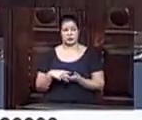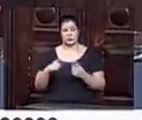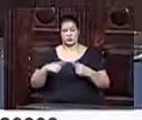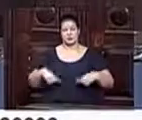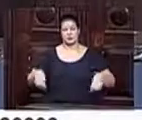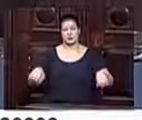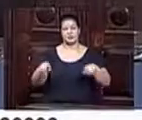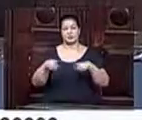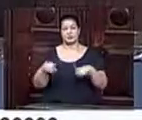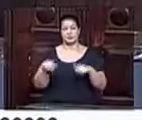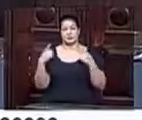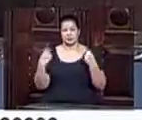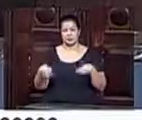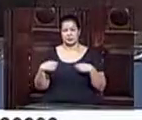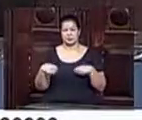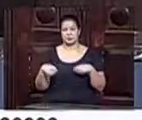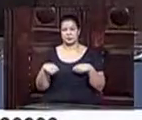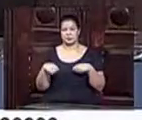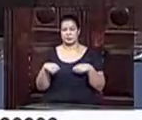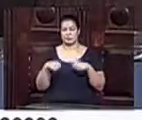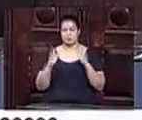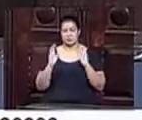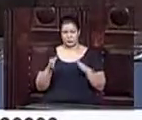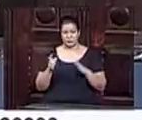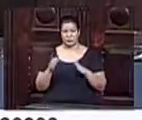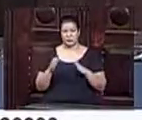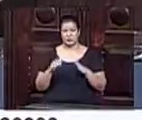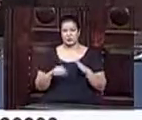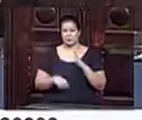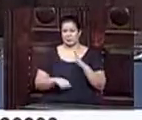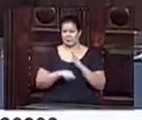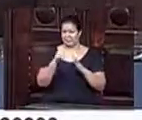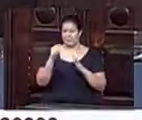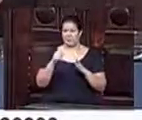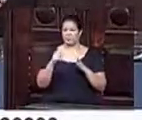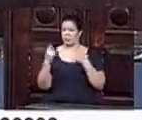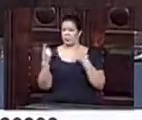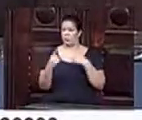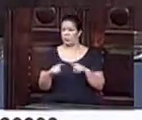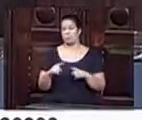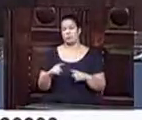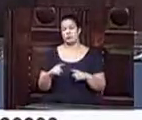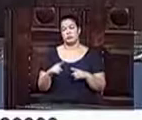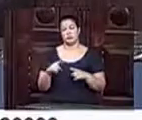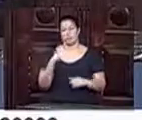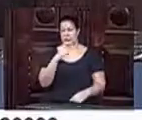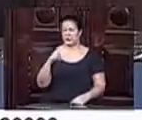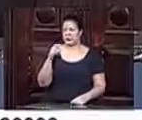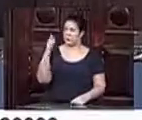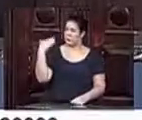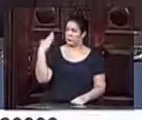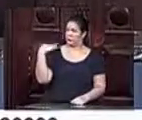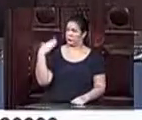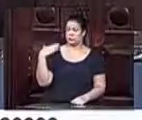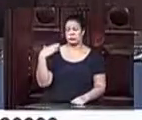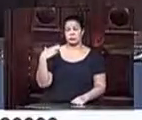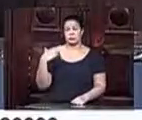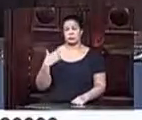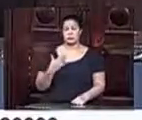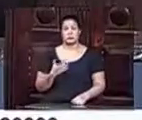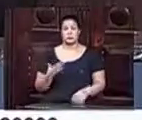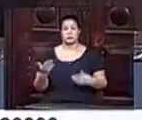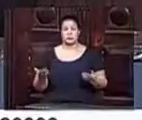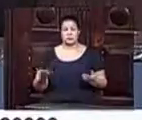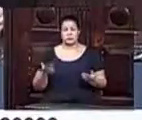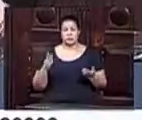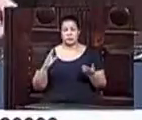nós abrimos uma frente de enfrentamento ao câncer há 2 semanas atrás. E essa abertura